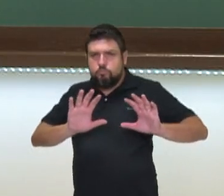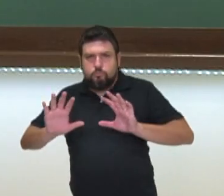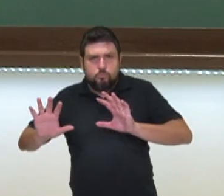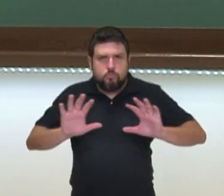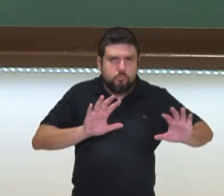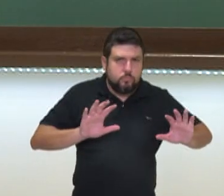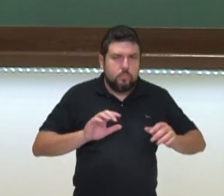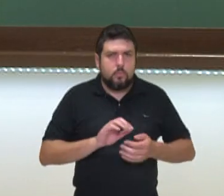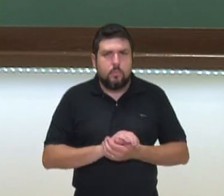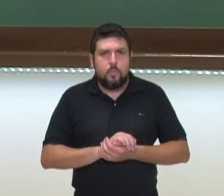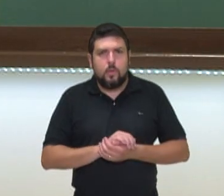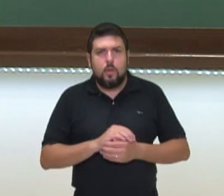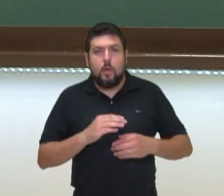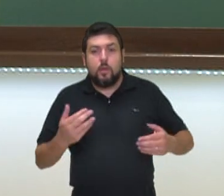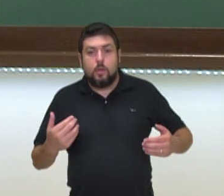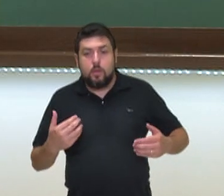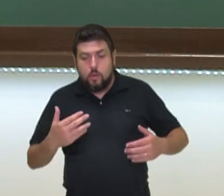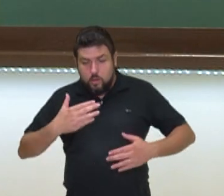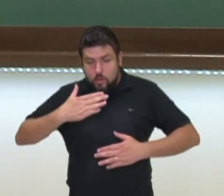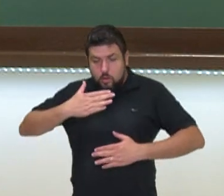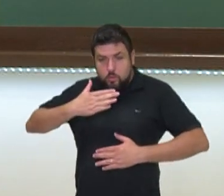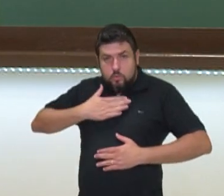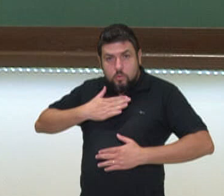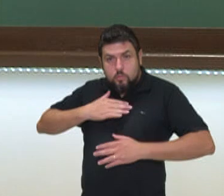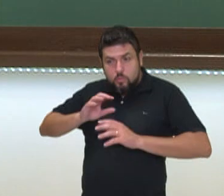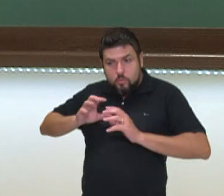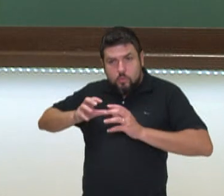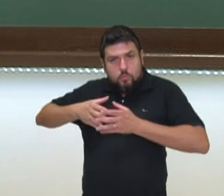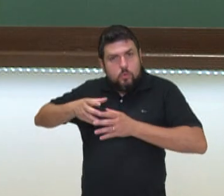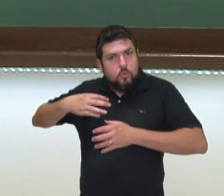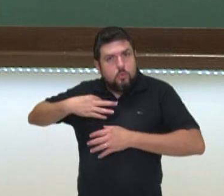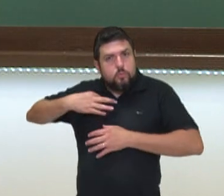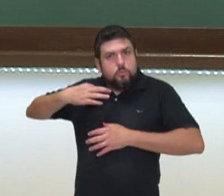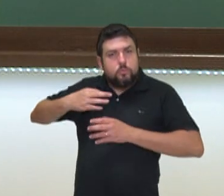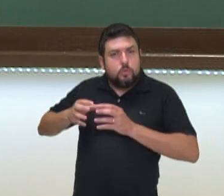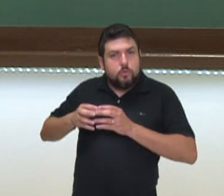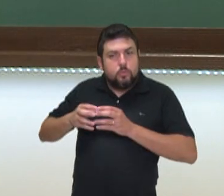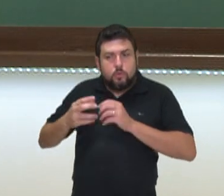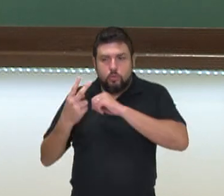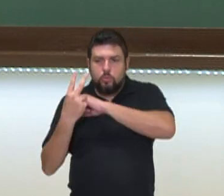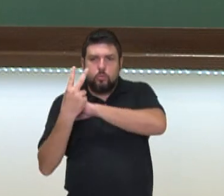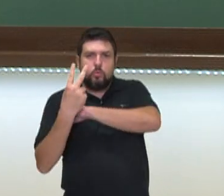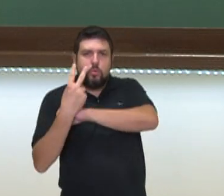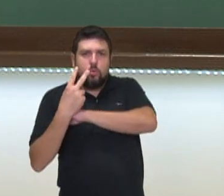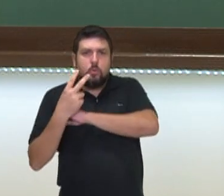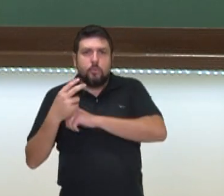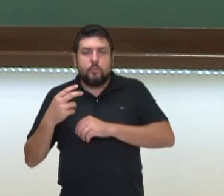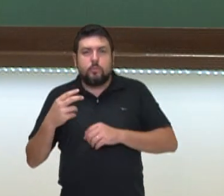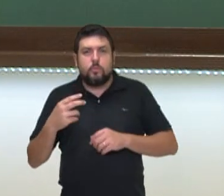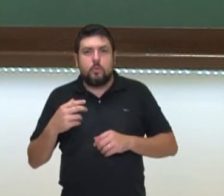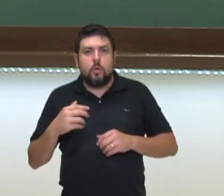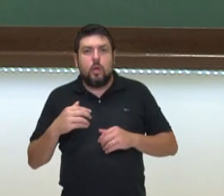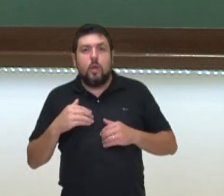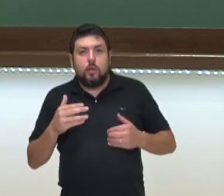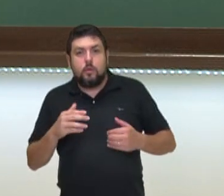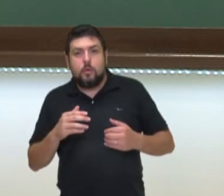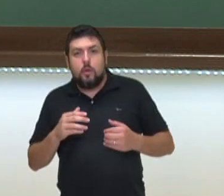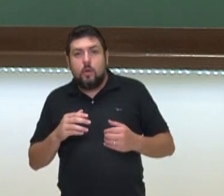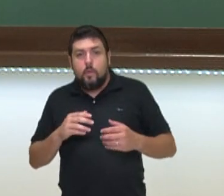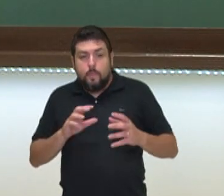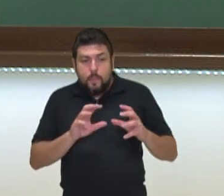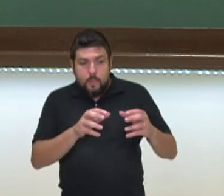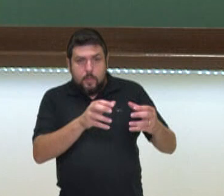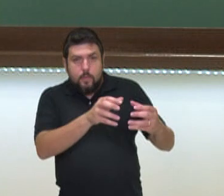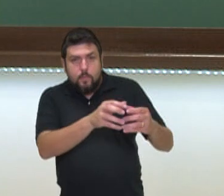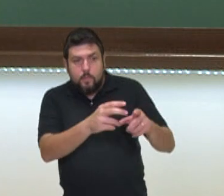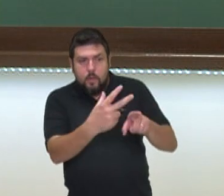defesa, a gente tem que defender o nosso lado, né? A gente tem que defender o nosso gol ali. Então, não deixar a equipe